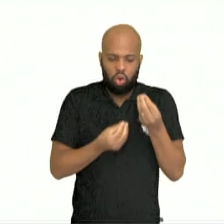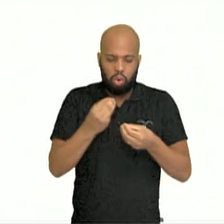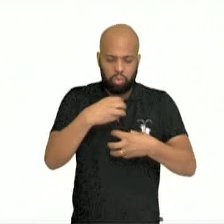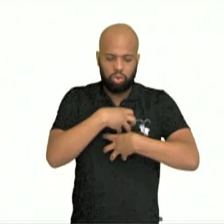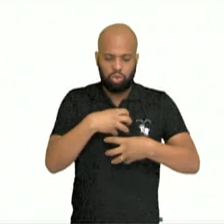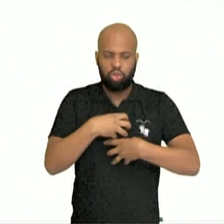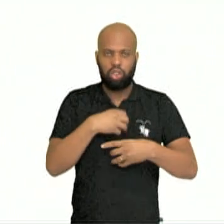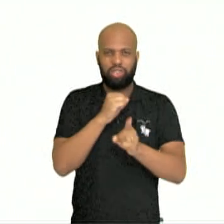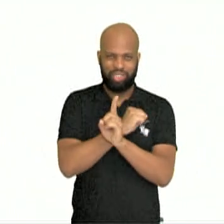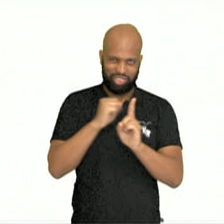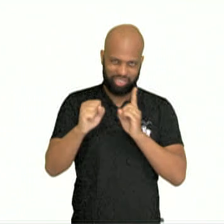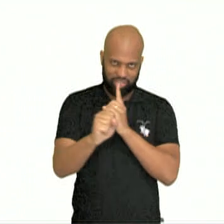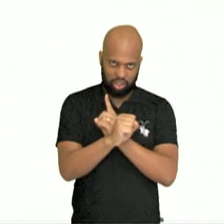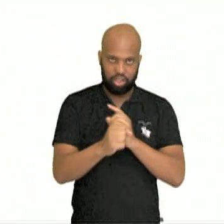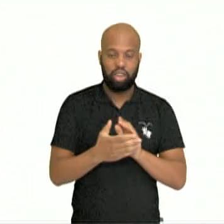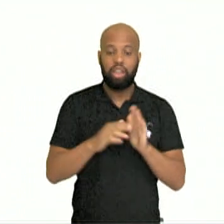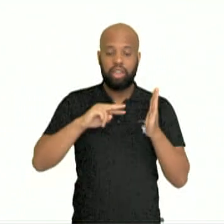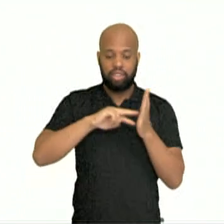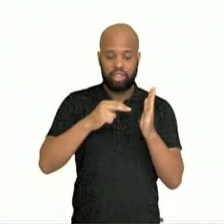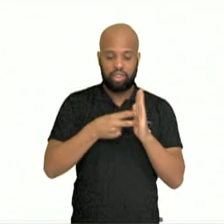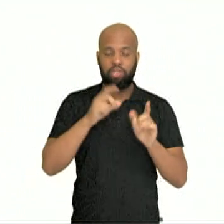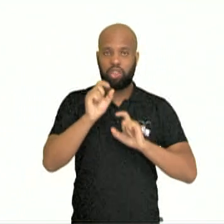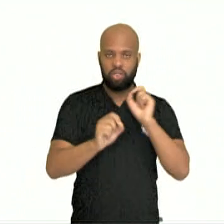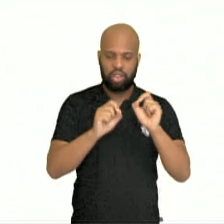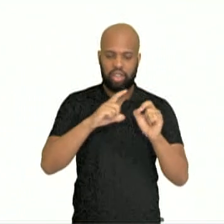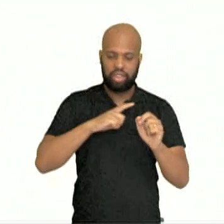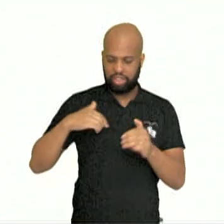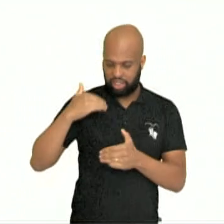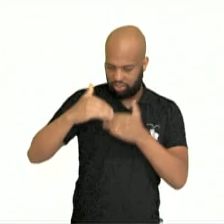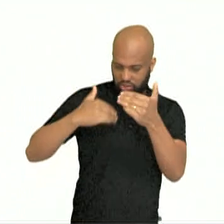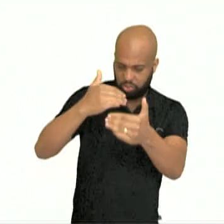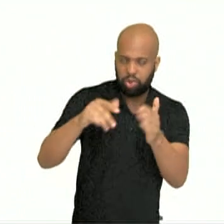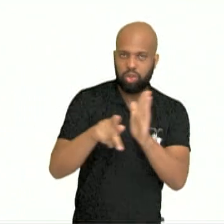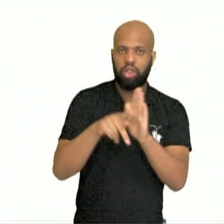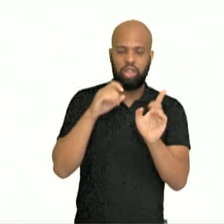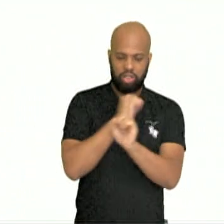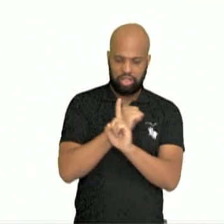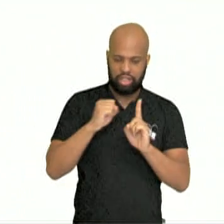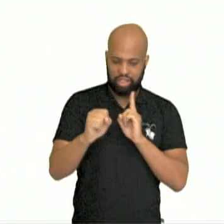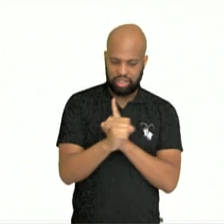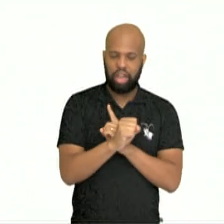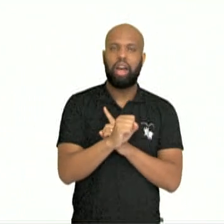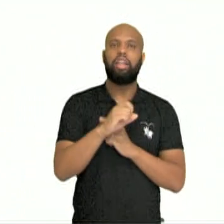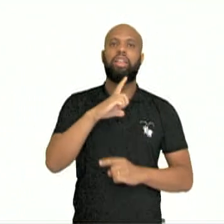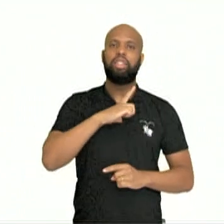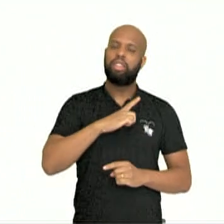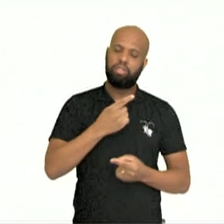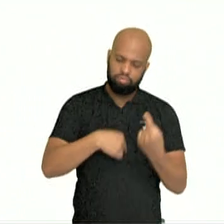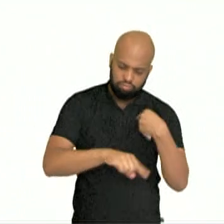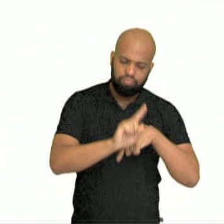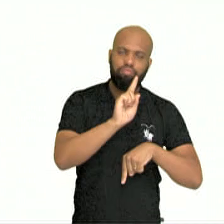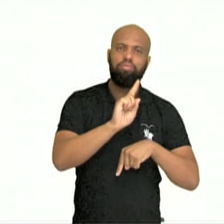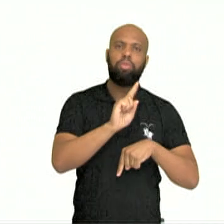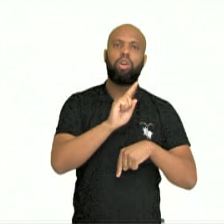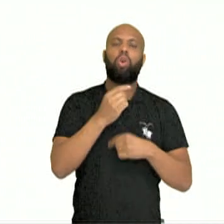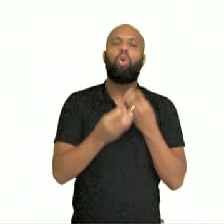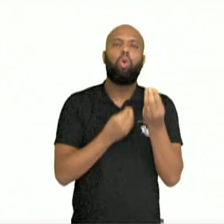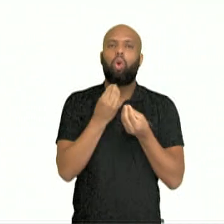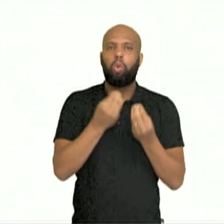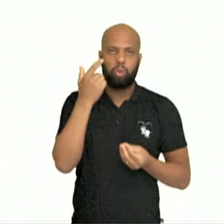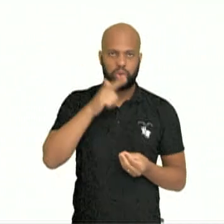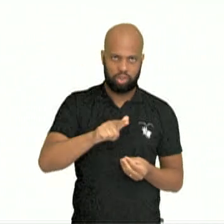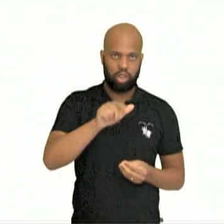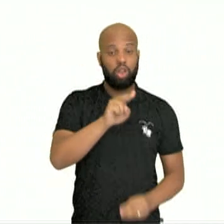social. Quer dizer, o desenvolvimento das sociedades, a ordem, o progresso, viriam através